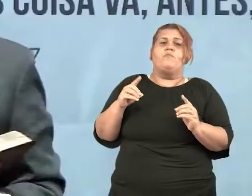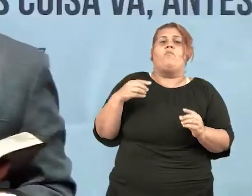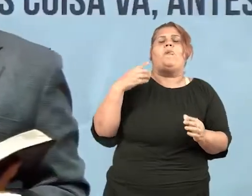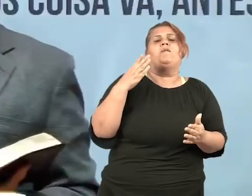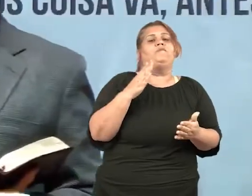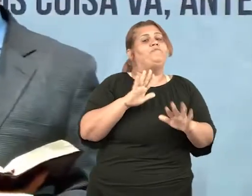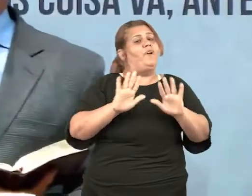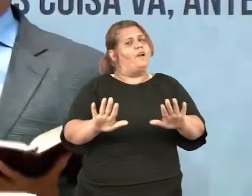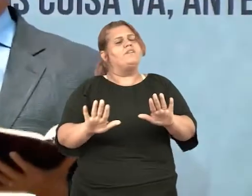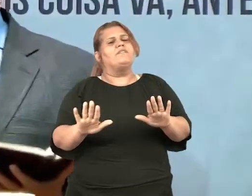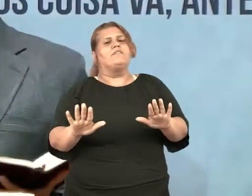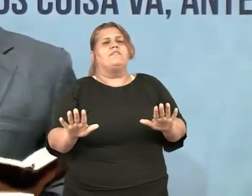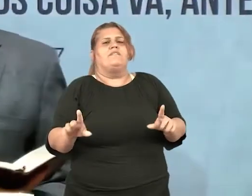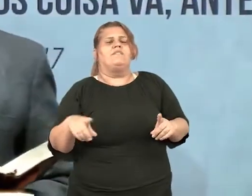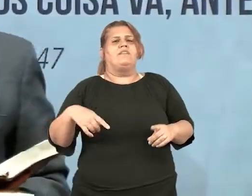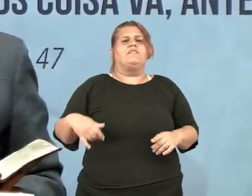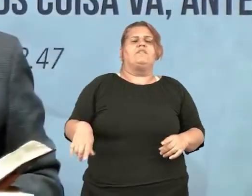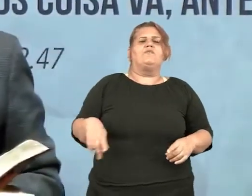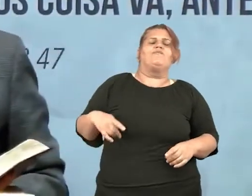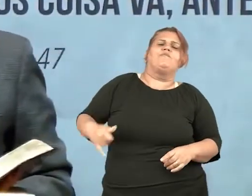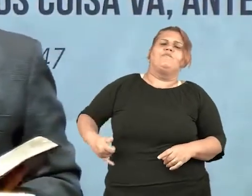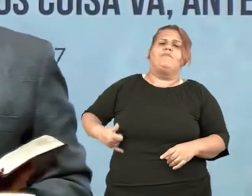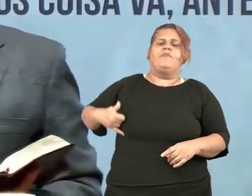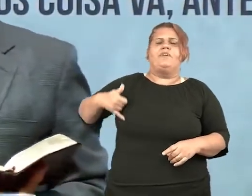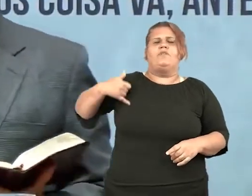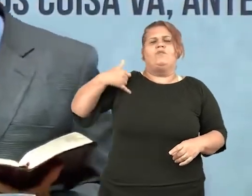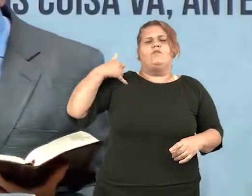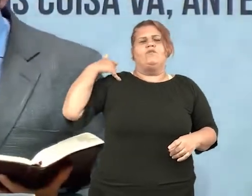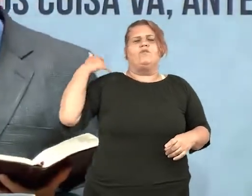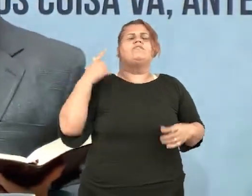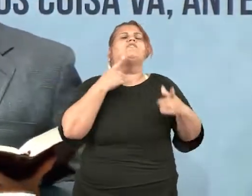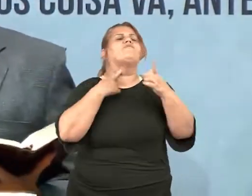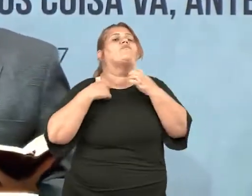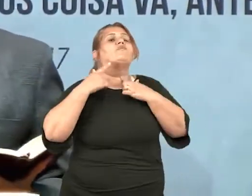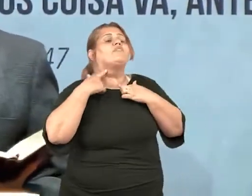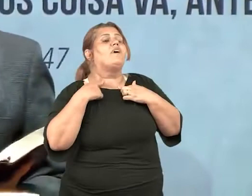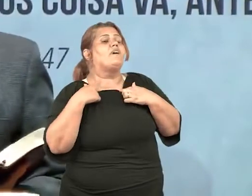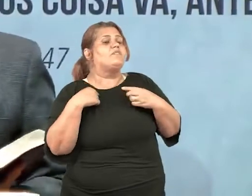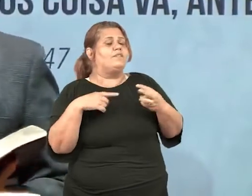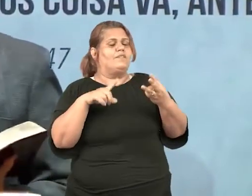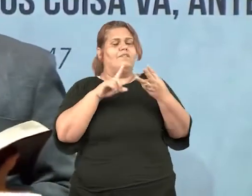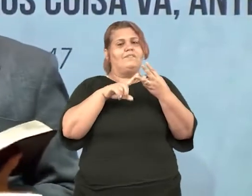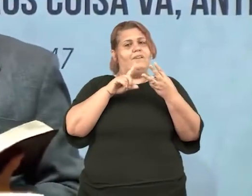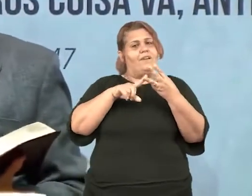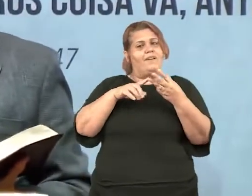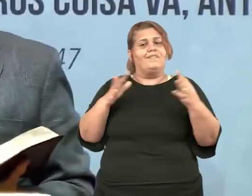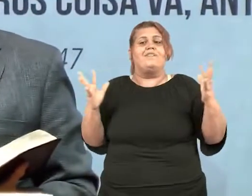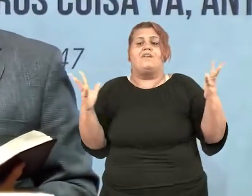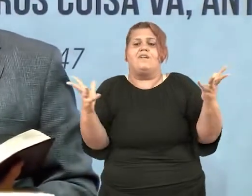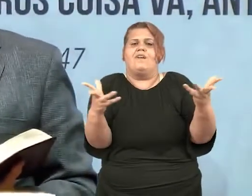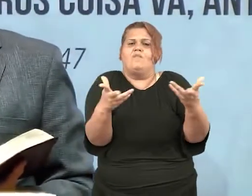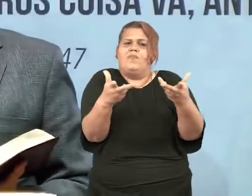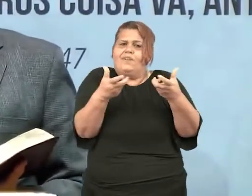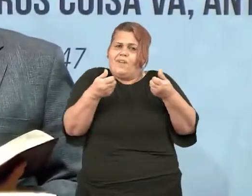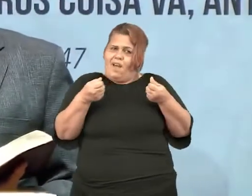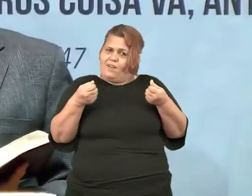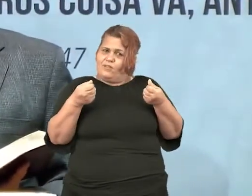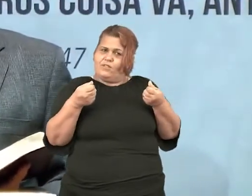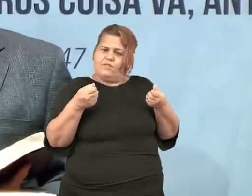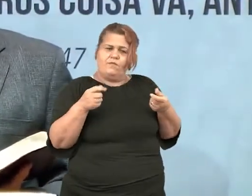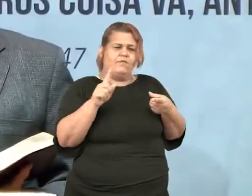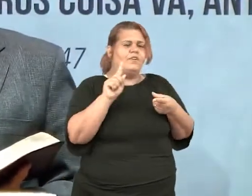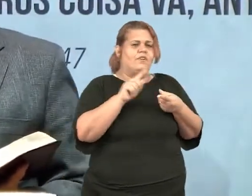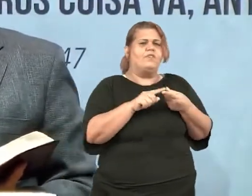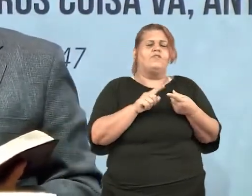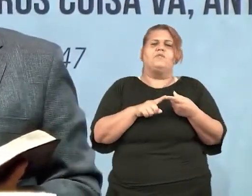mas também as pretensões, elas podem tocar na área das habilidades. Veja